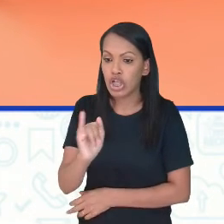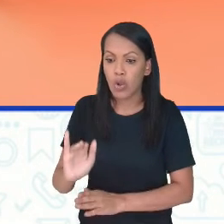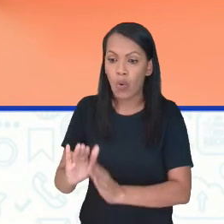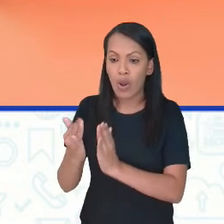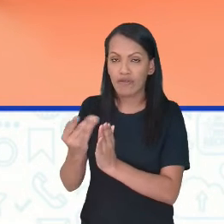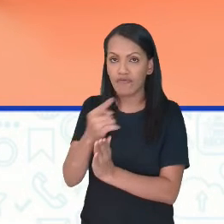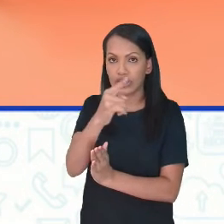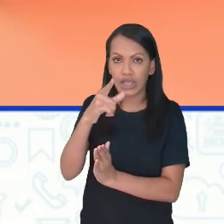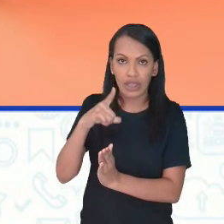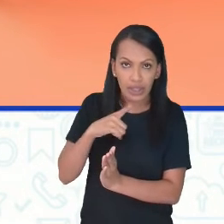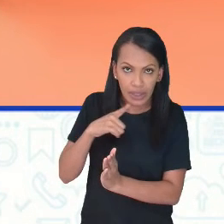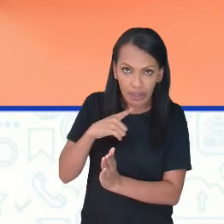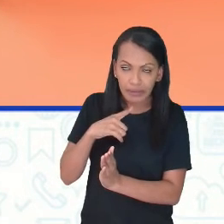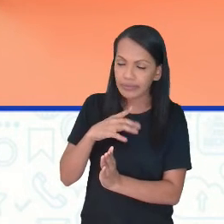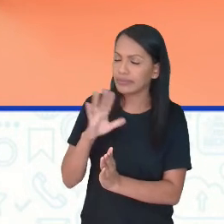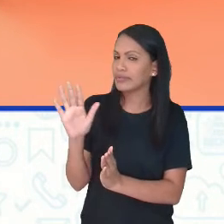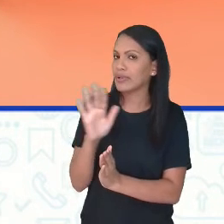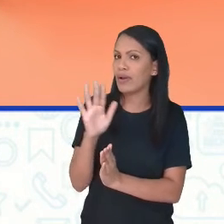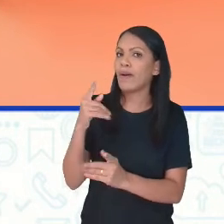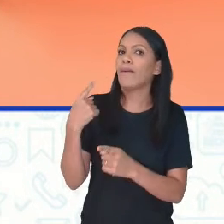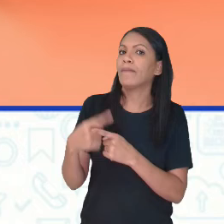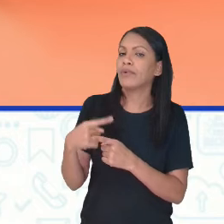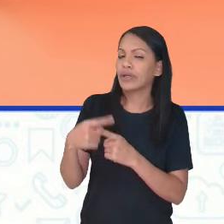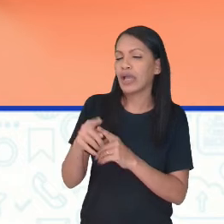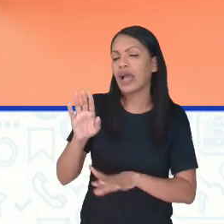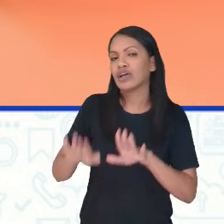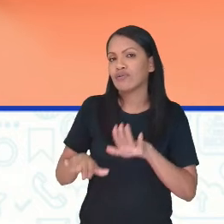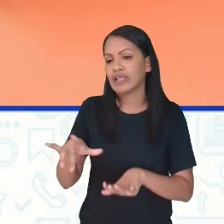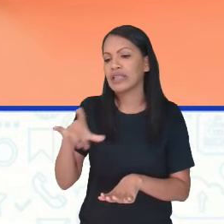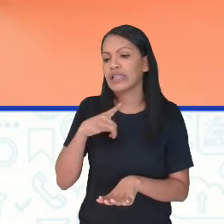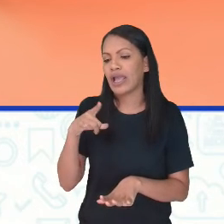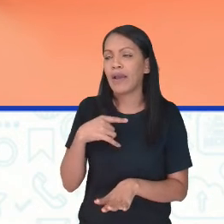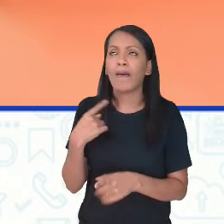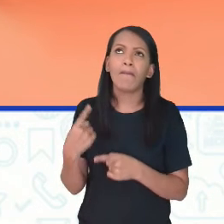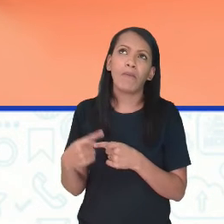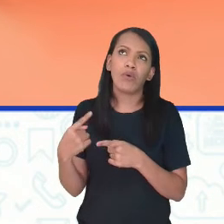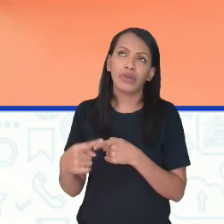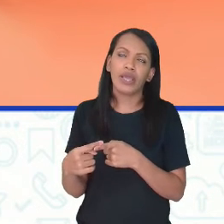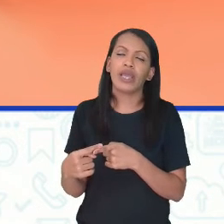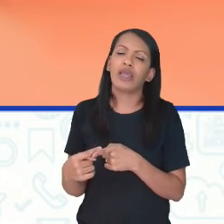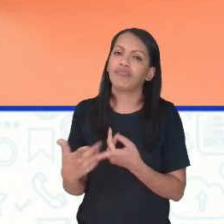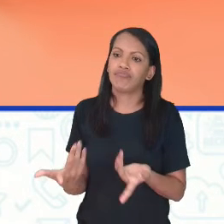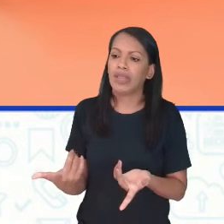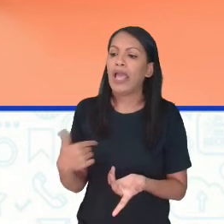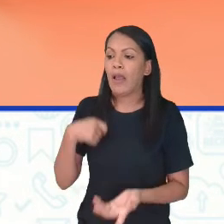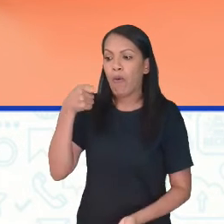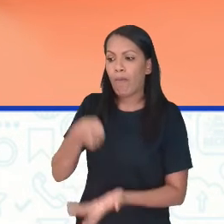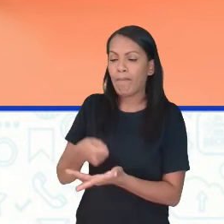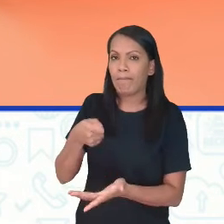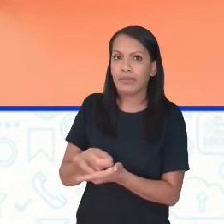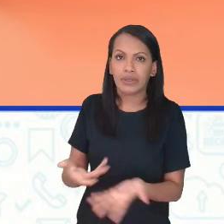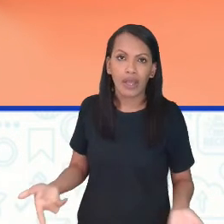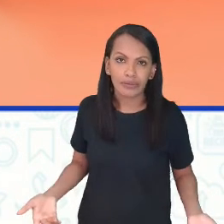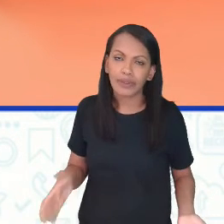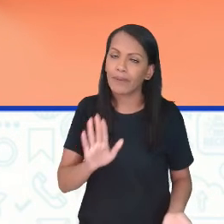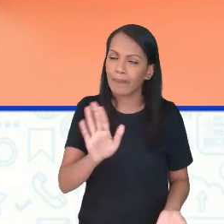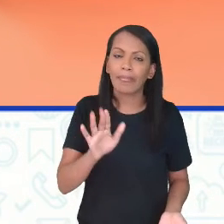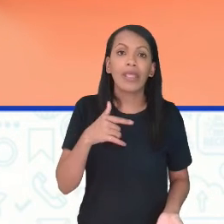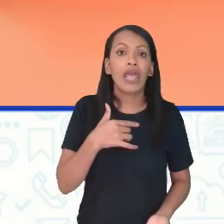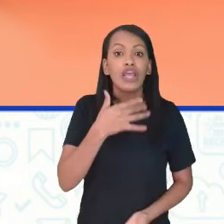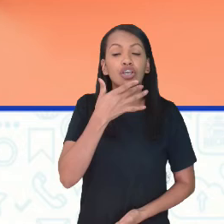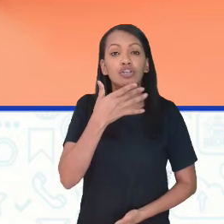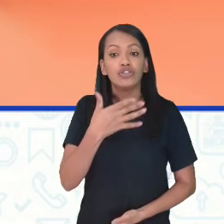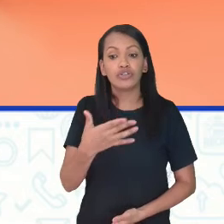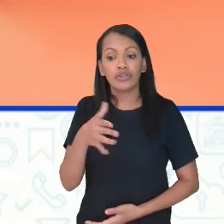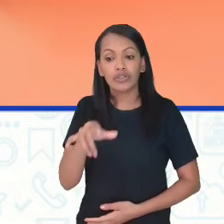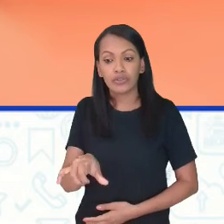você tem que ler, que muitas vezes a gente lê por obrigação. Eu estou pedindo para que você escolha. Escolha o tema que você